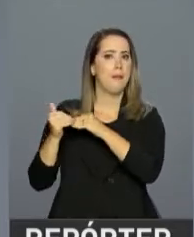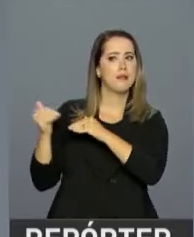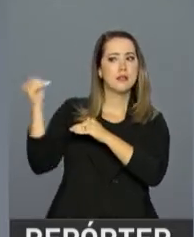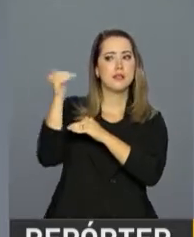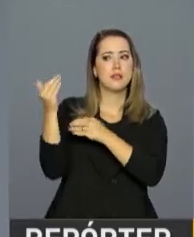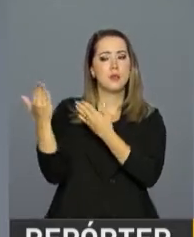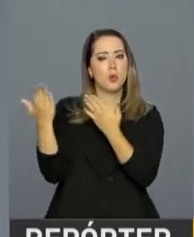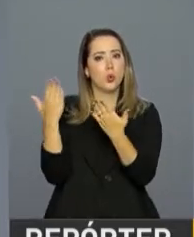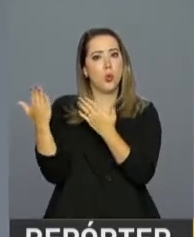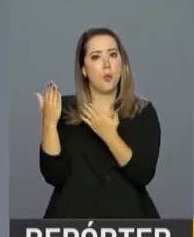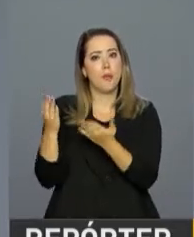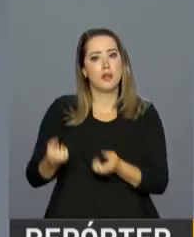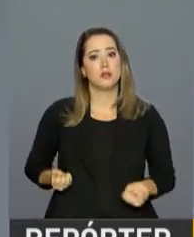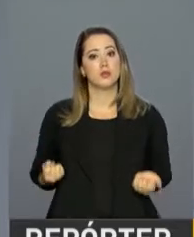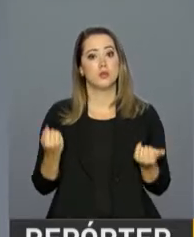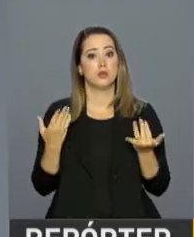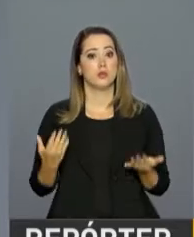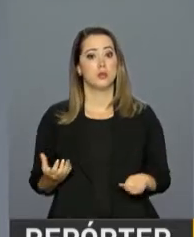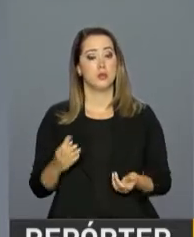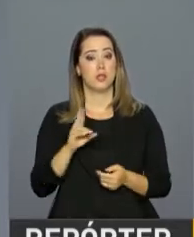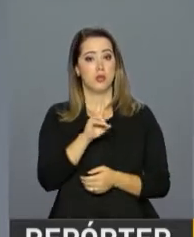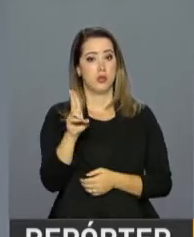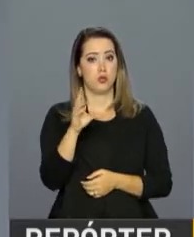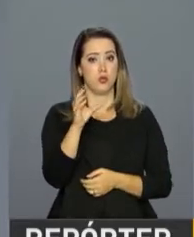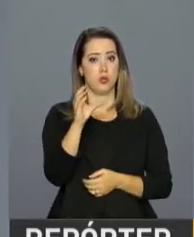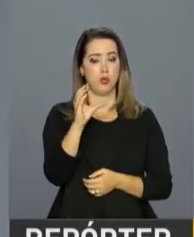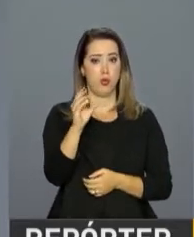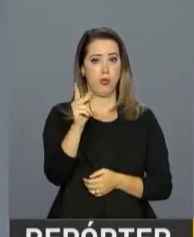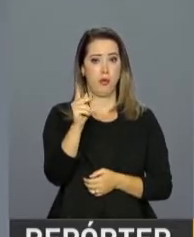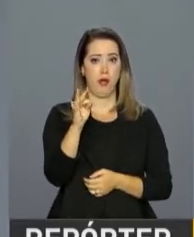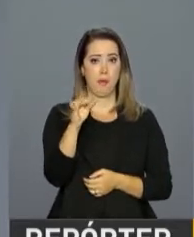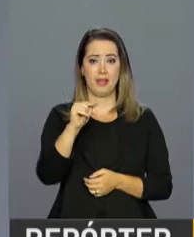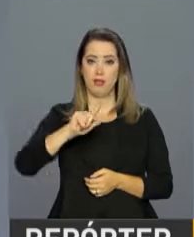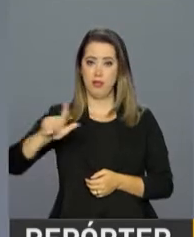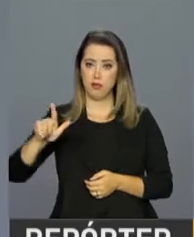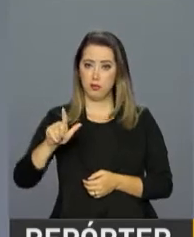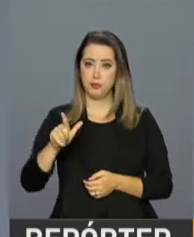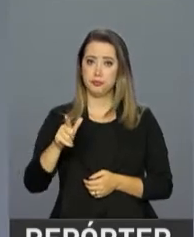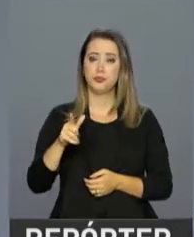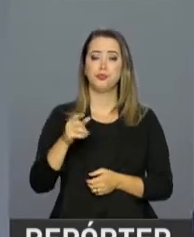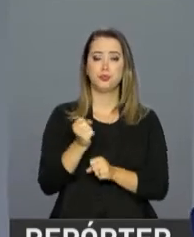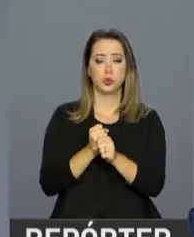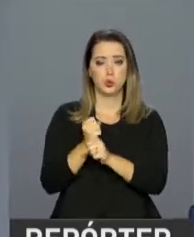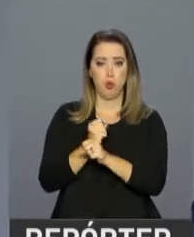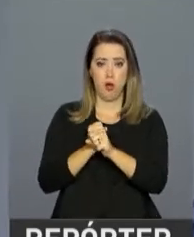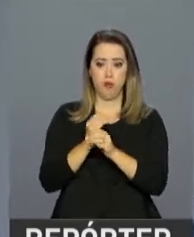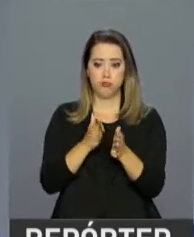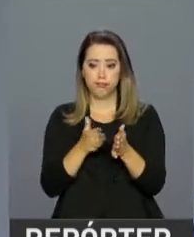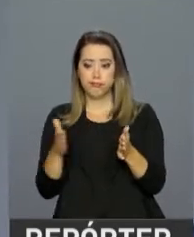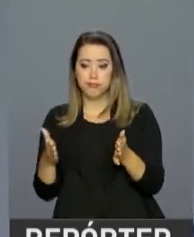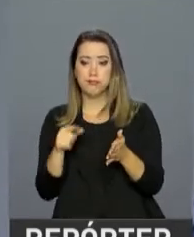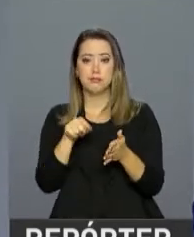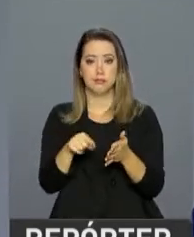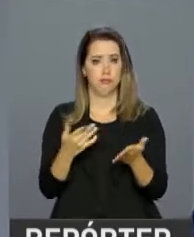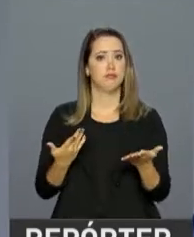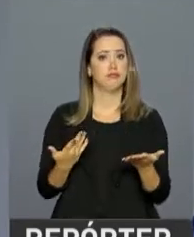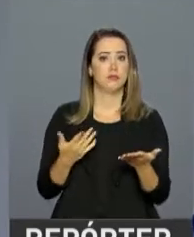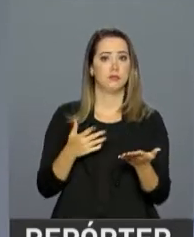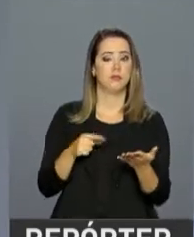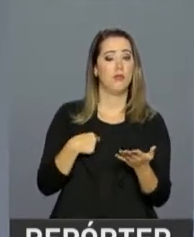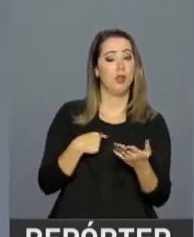de despesa de capital do ano do exercício. A Constituição cria um